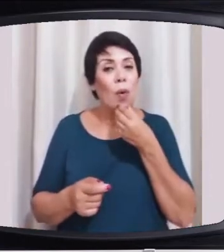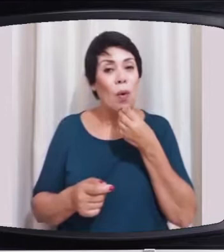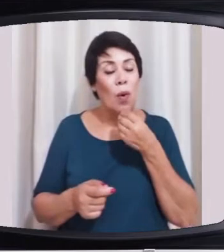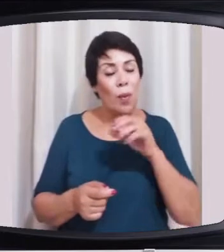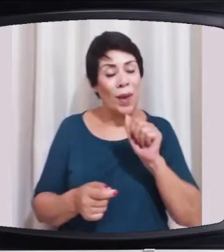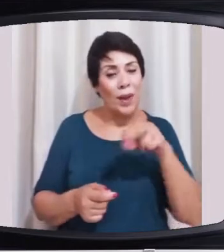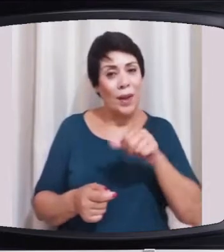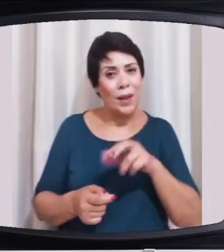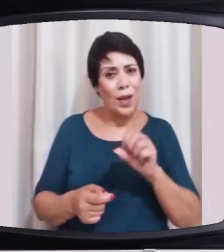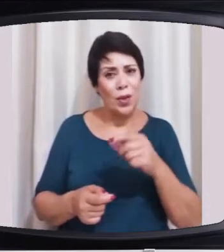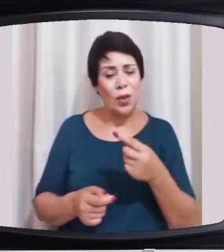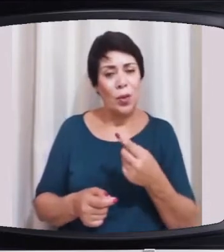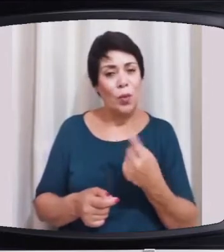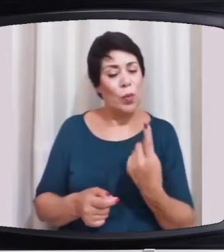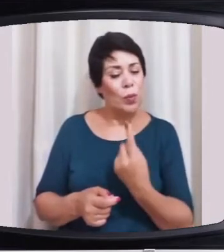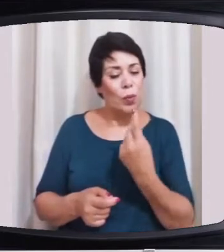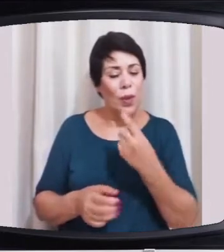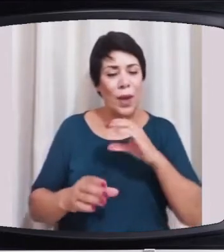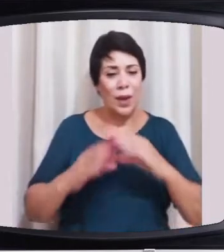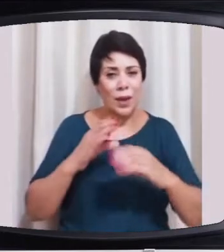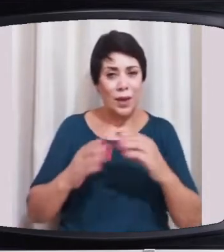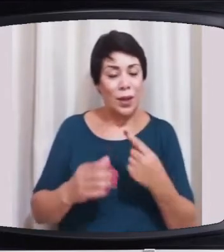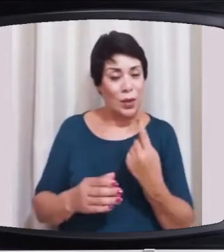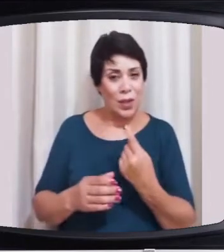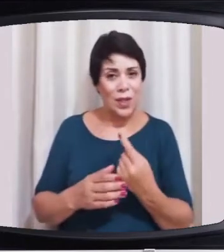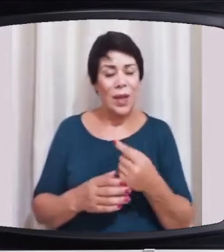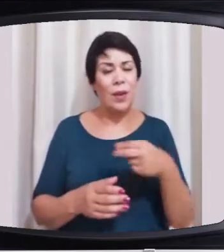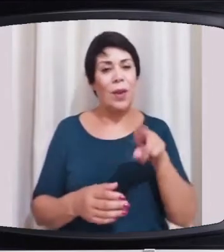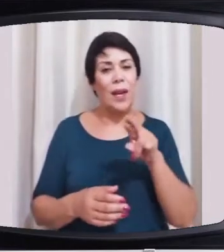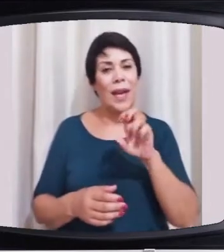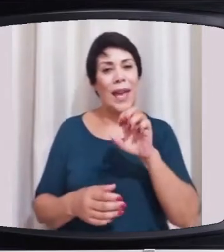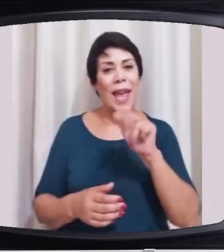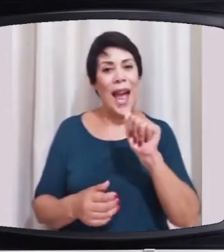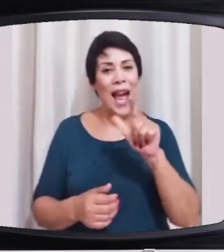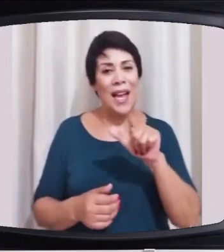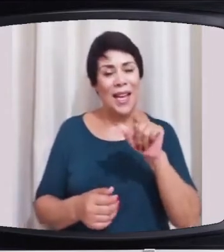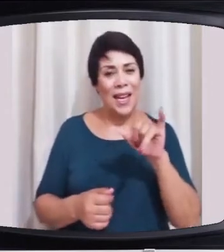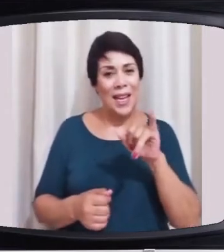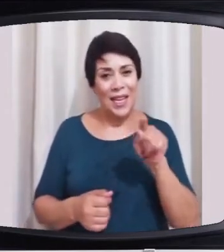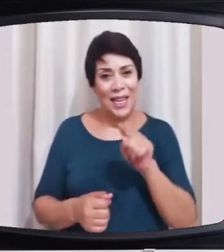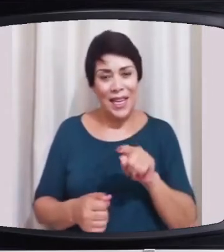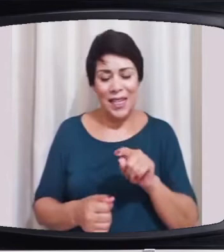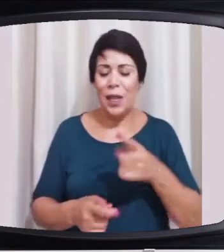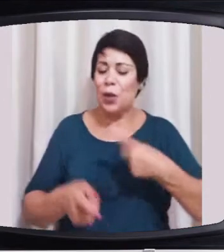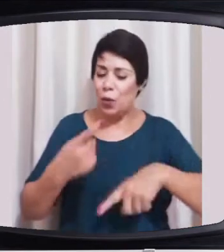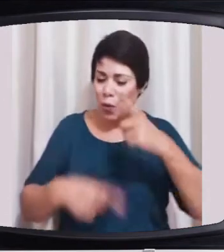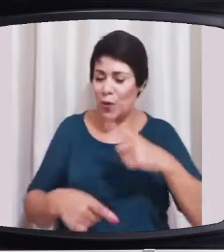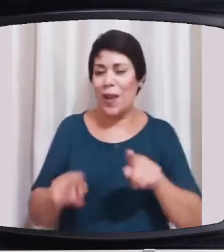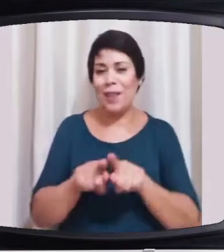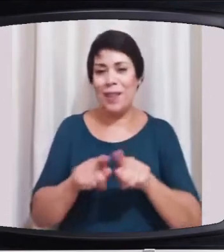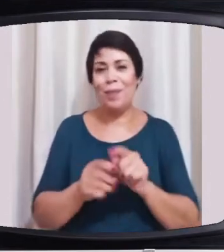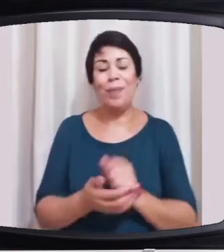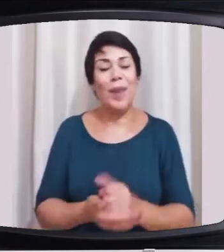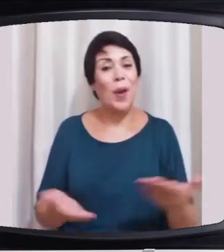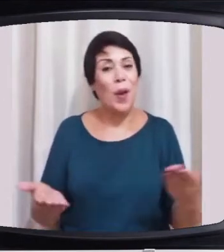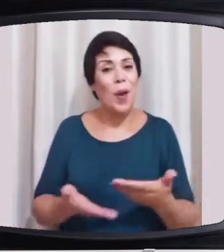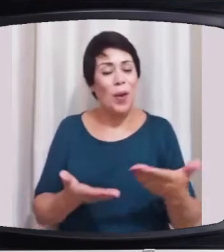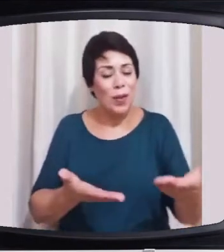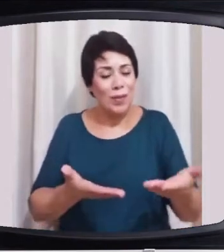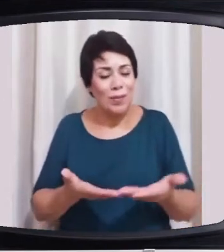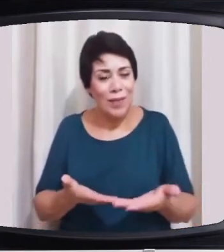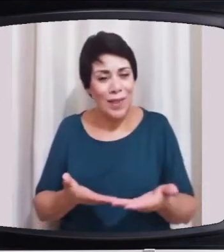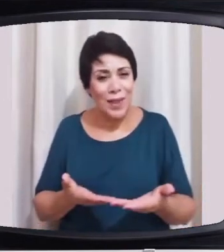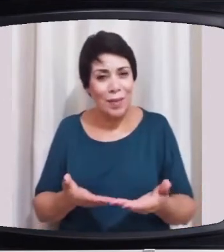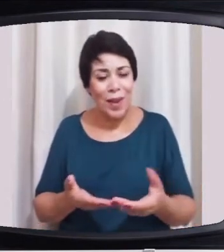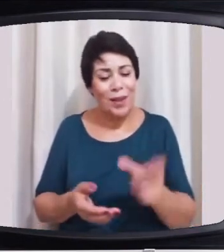Anderson lançou seu trabalho de estreia que recebeu o nome de Realize e adivinha só, outro sucesso. Hoje a gente recebe a voz